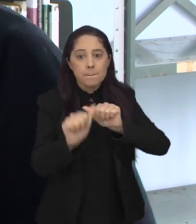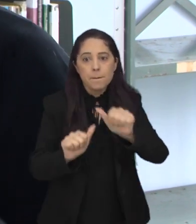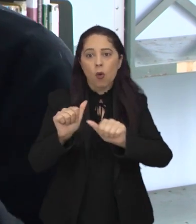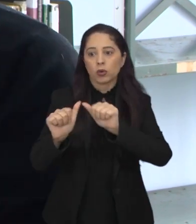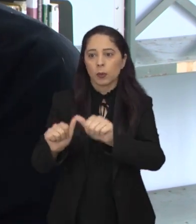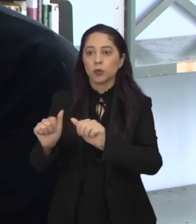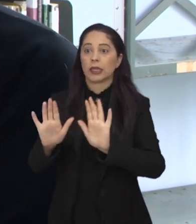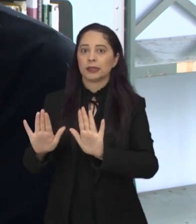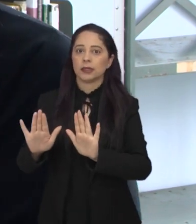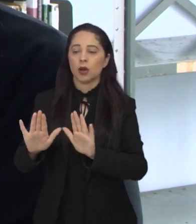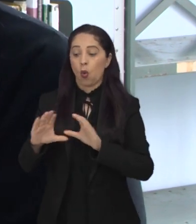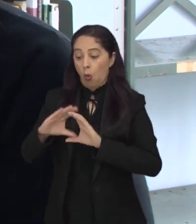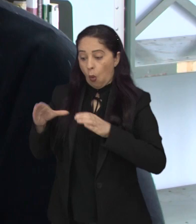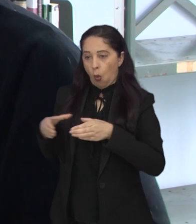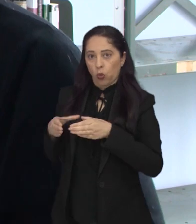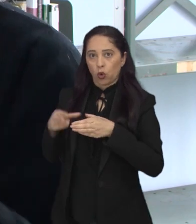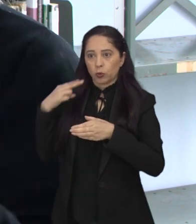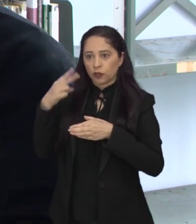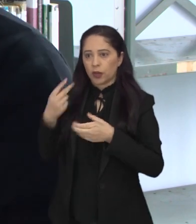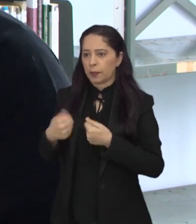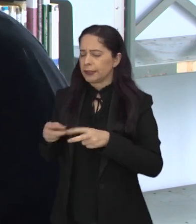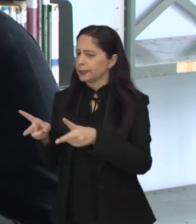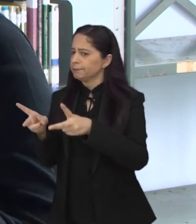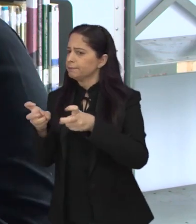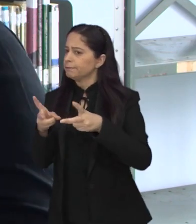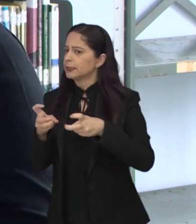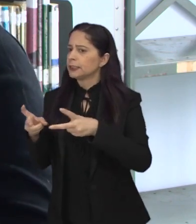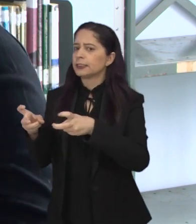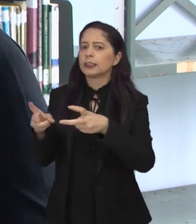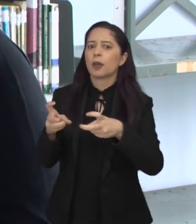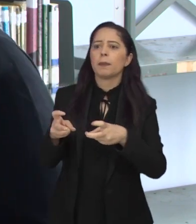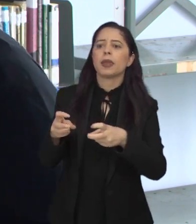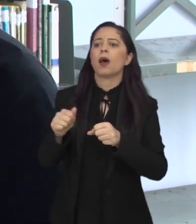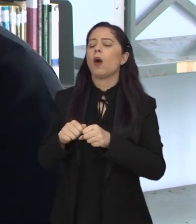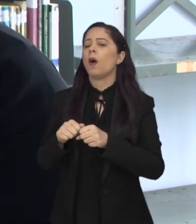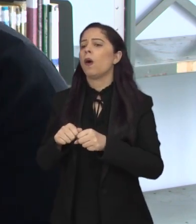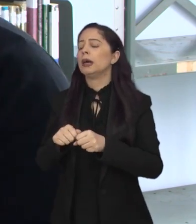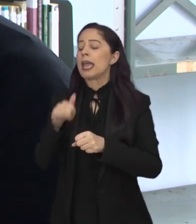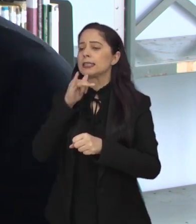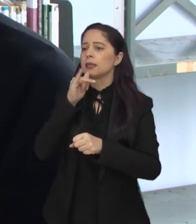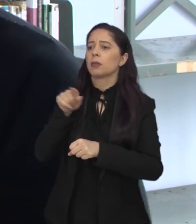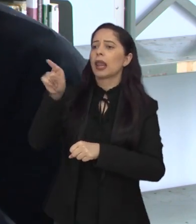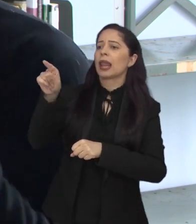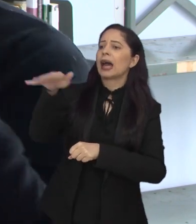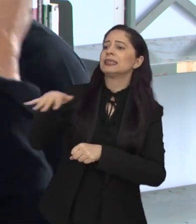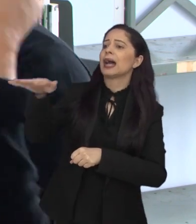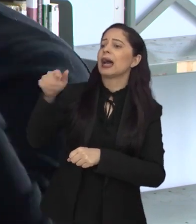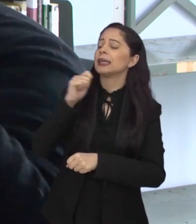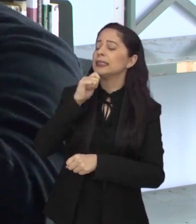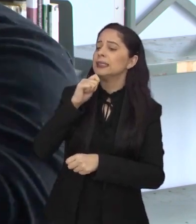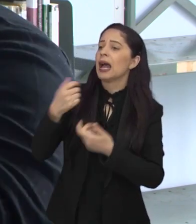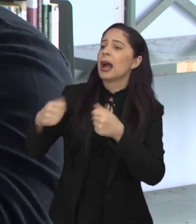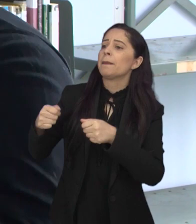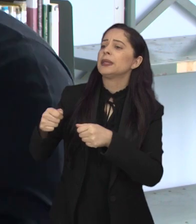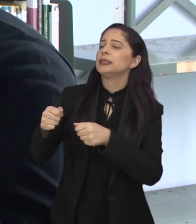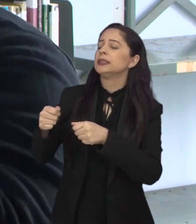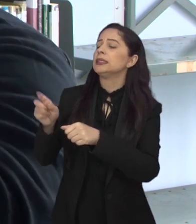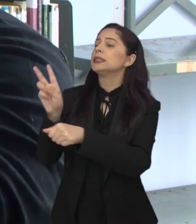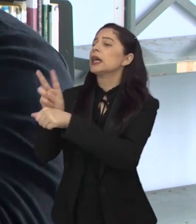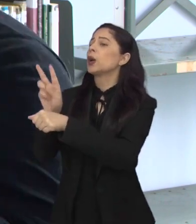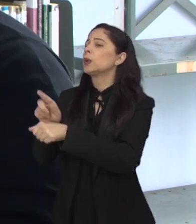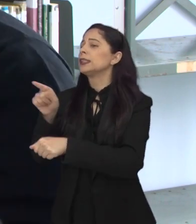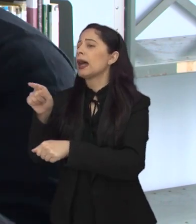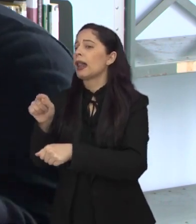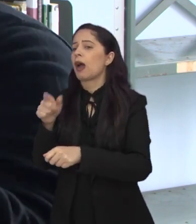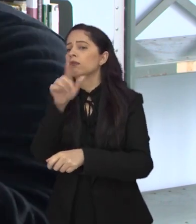ali observando isso, olha, a cidade tem uma dinâmica, determinado setor da cidade está precisando que a gente olhe